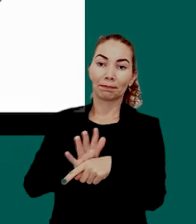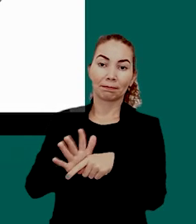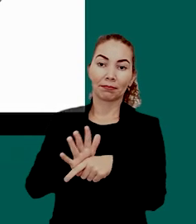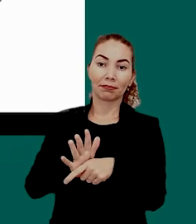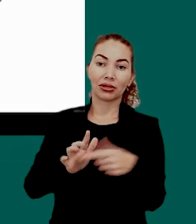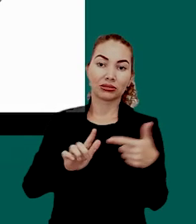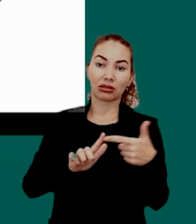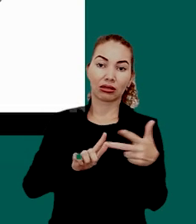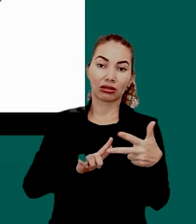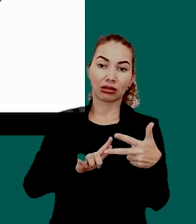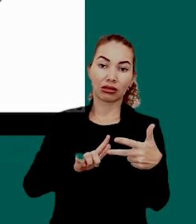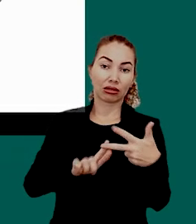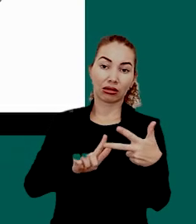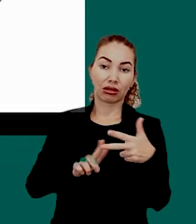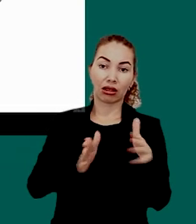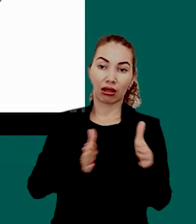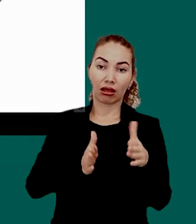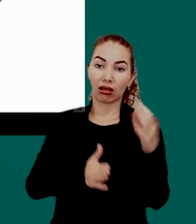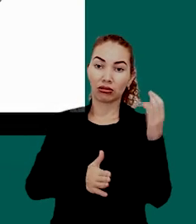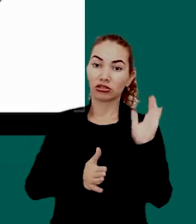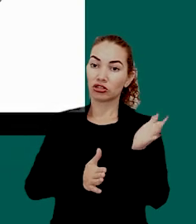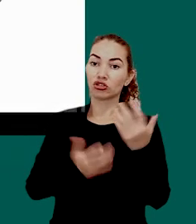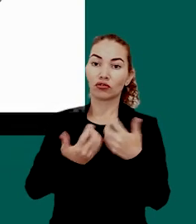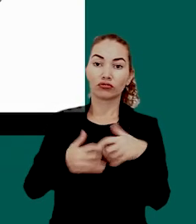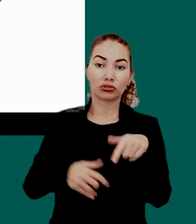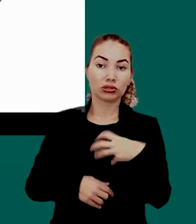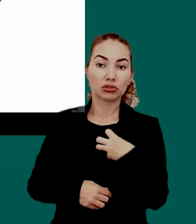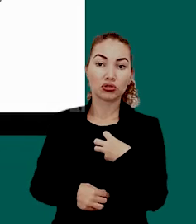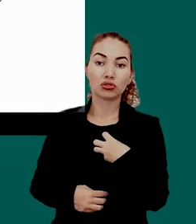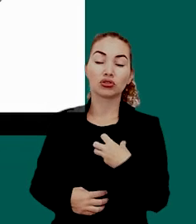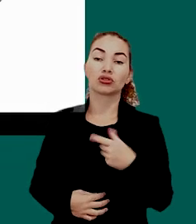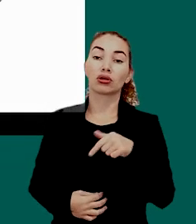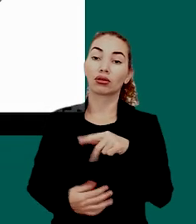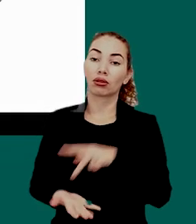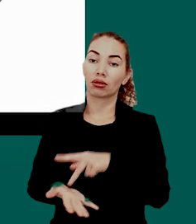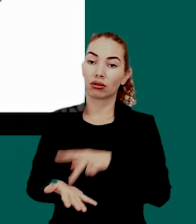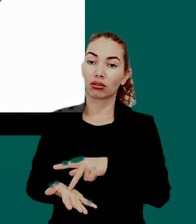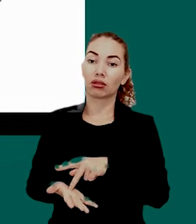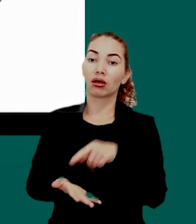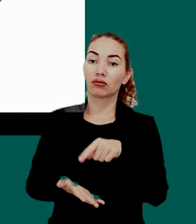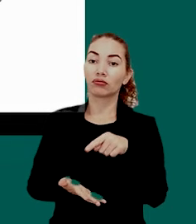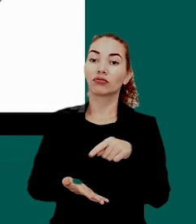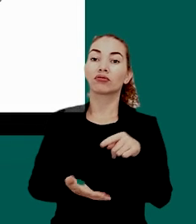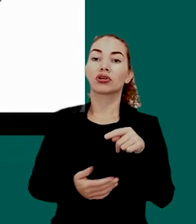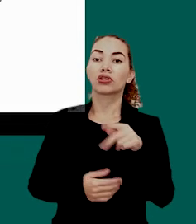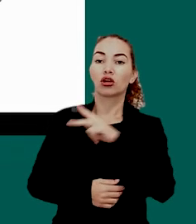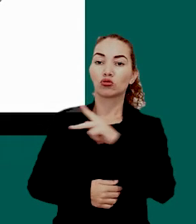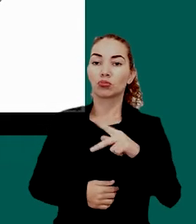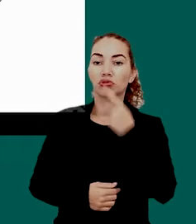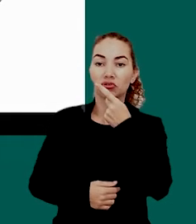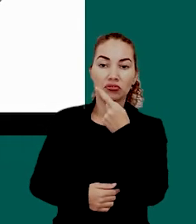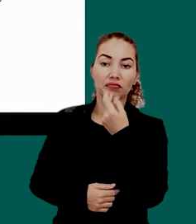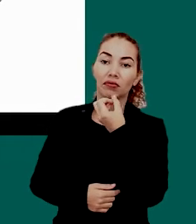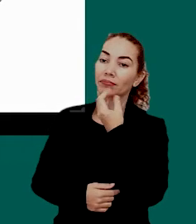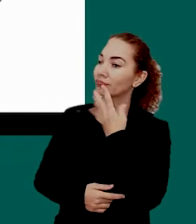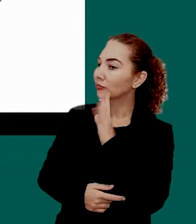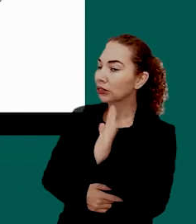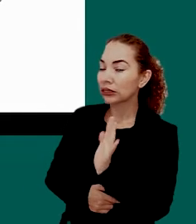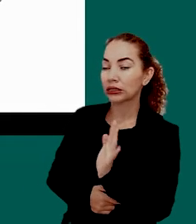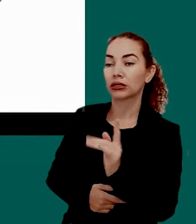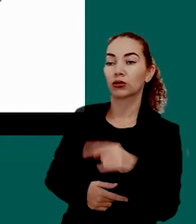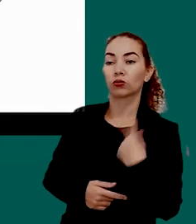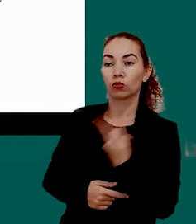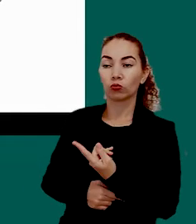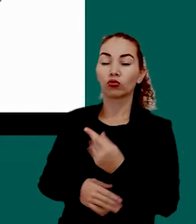fase 3, que é como a ciência funciona já há muitos anos, e na verdade nessa hora o Putin deu para trás e falou, olha, na verdade não é bem isso, a gente